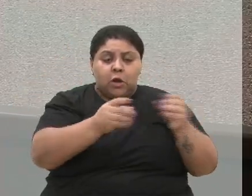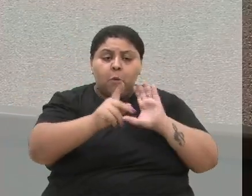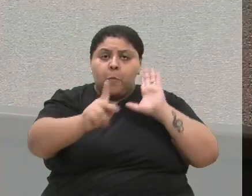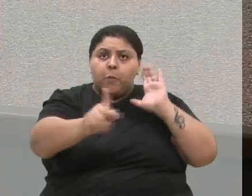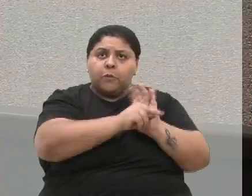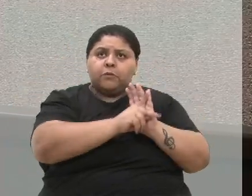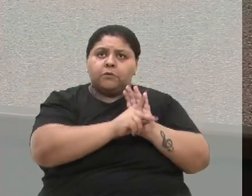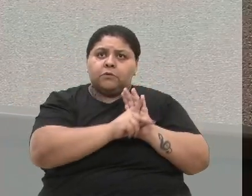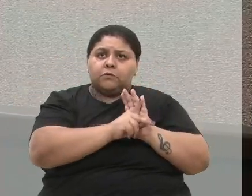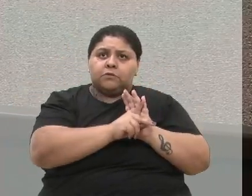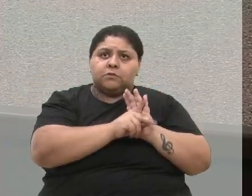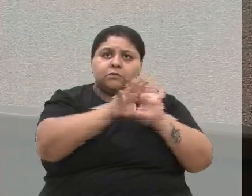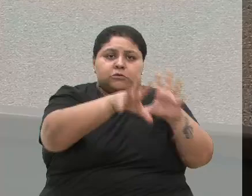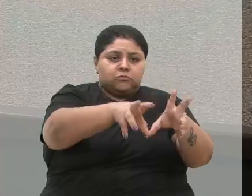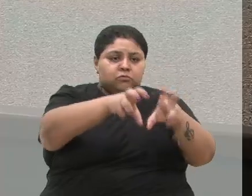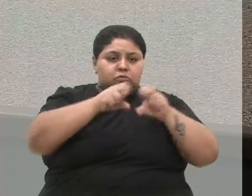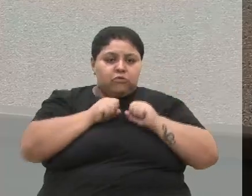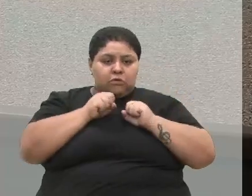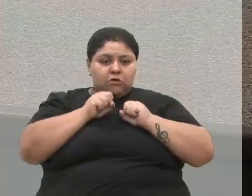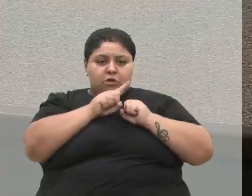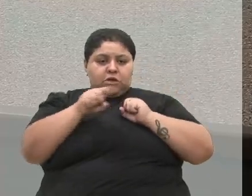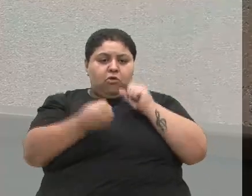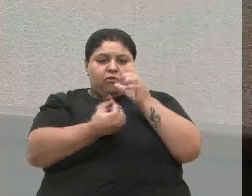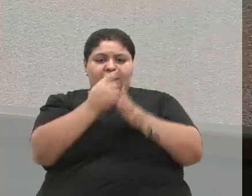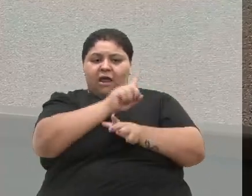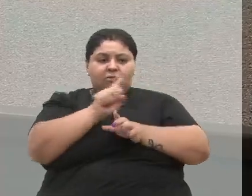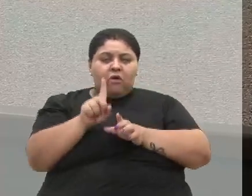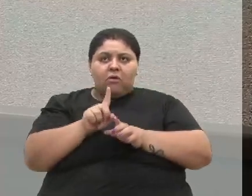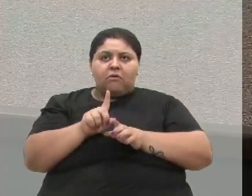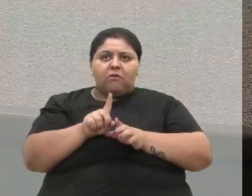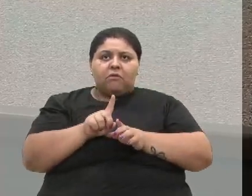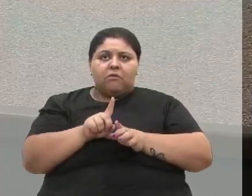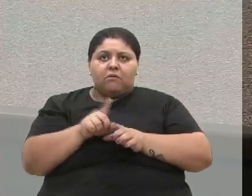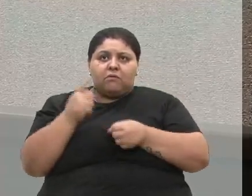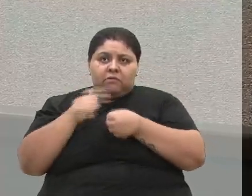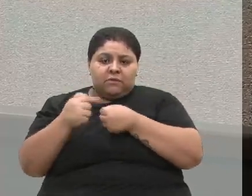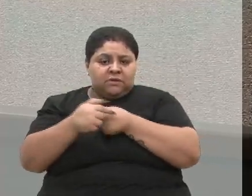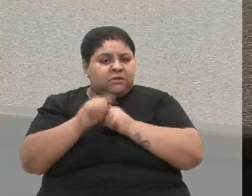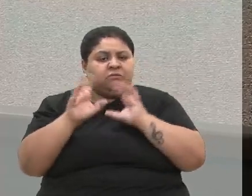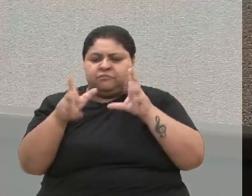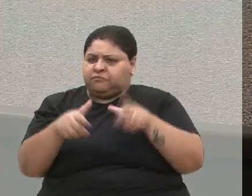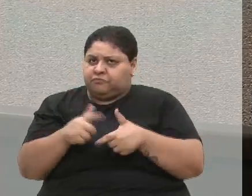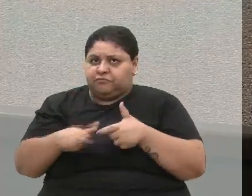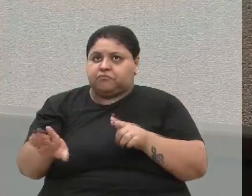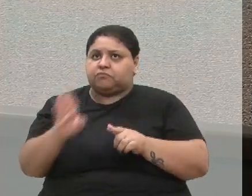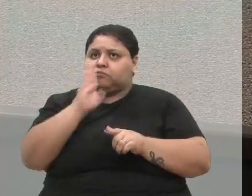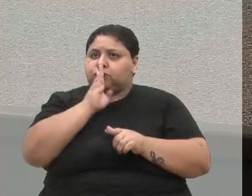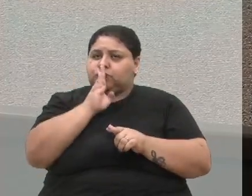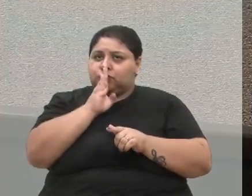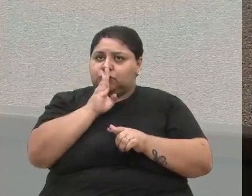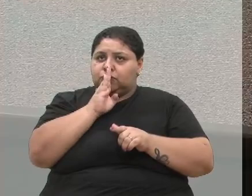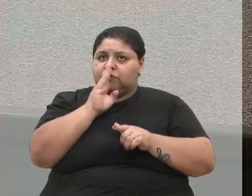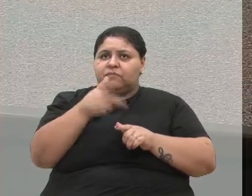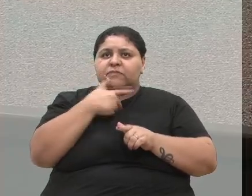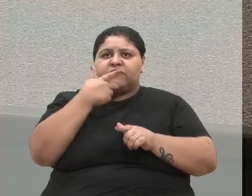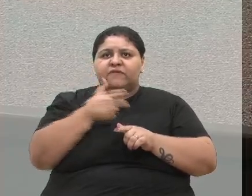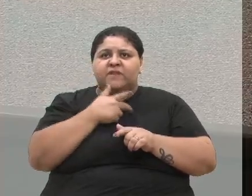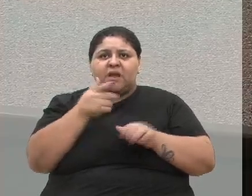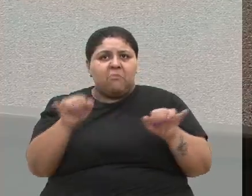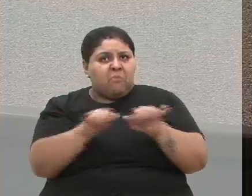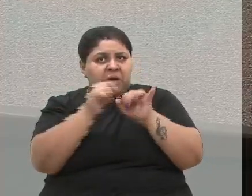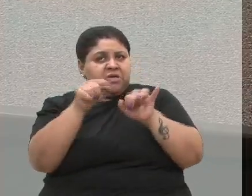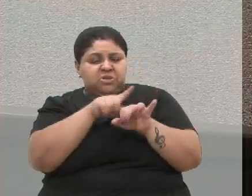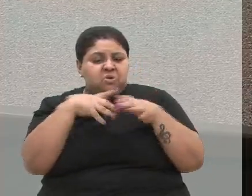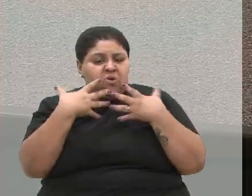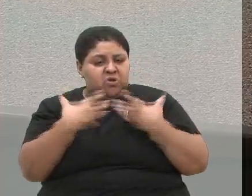vocês pegam para vocês que não são de vocês. Uma parte, vereador. Mas é para a cidade, então não tem problema, eu fico quieto. Só que vim falar besteira aqui eu não admito,